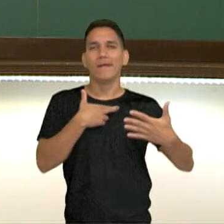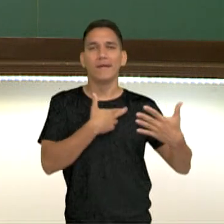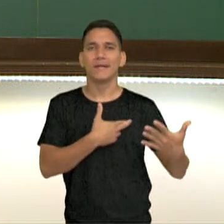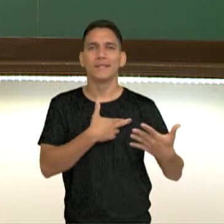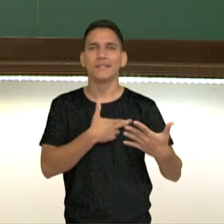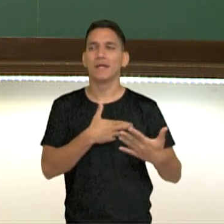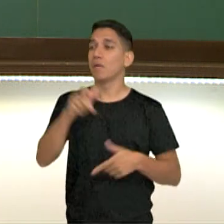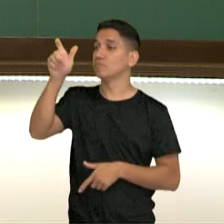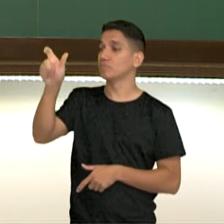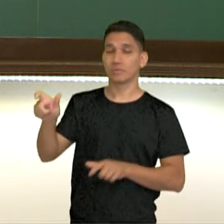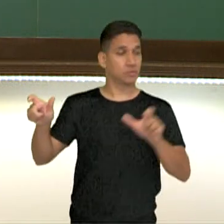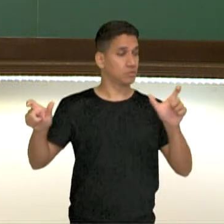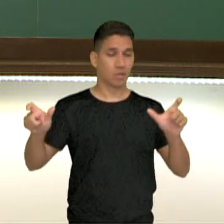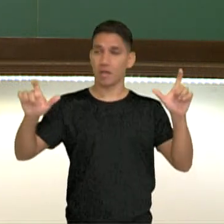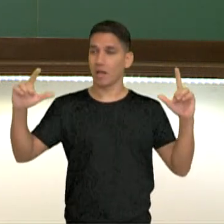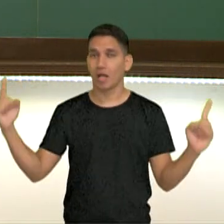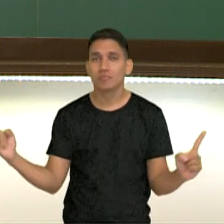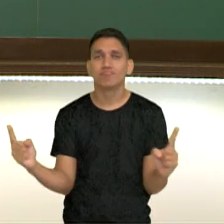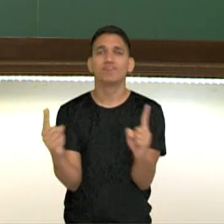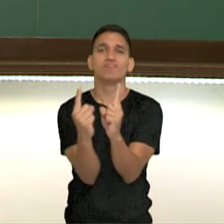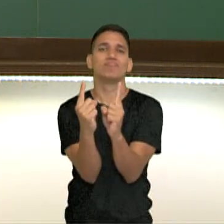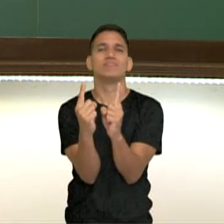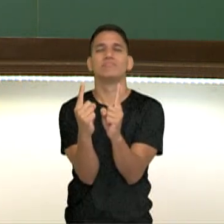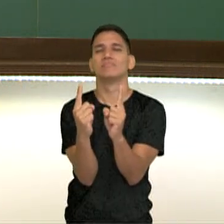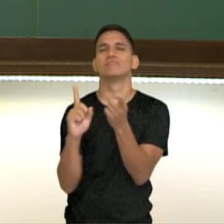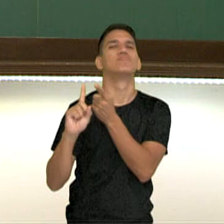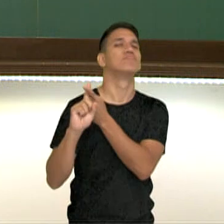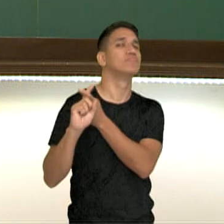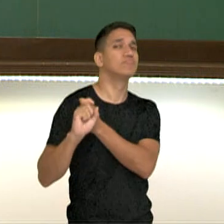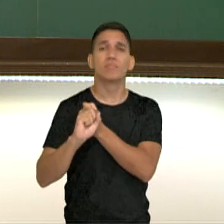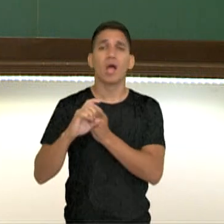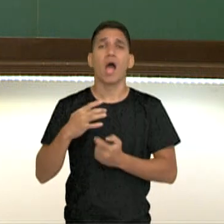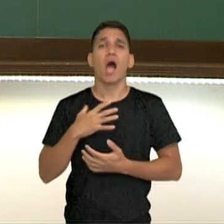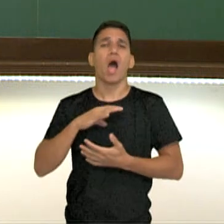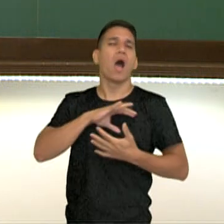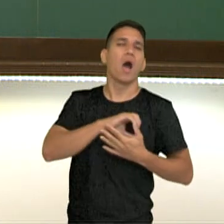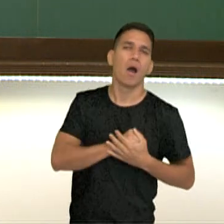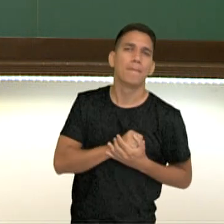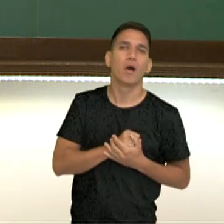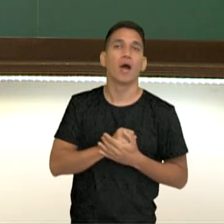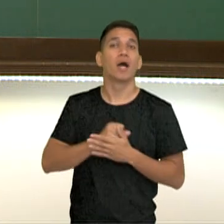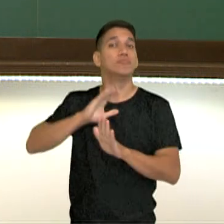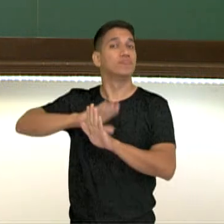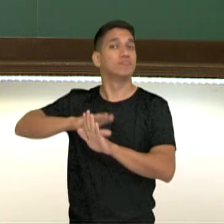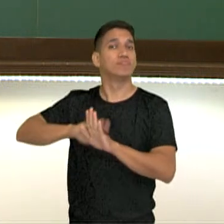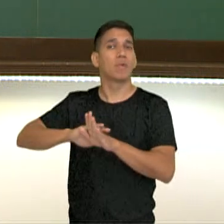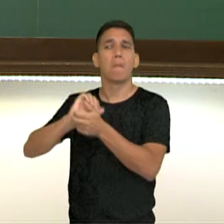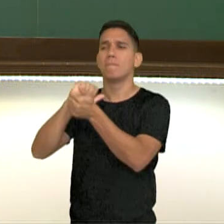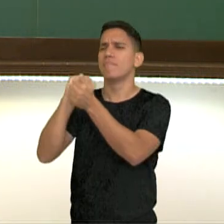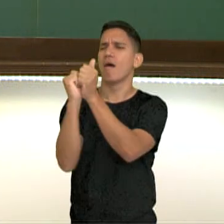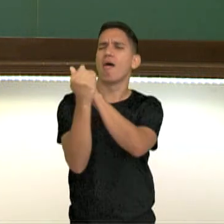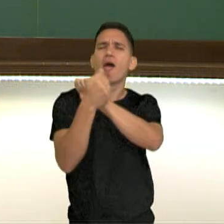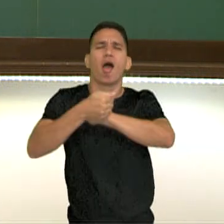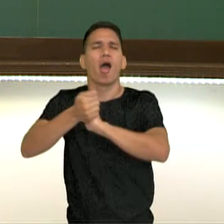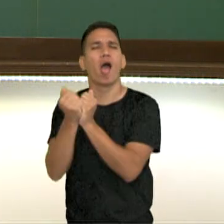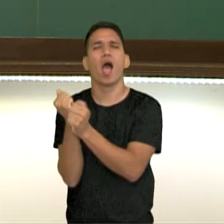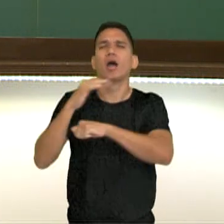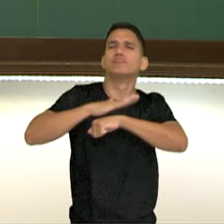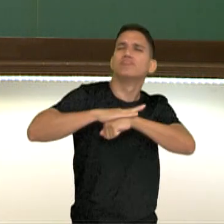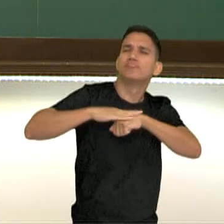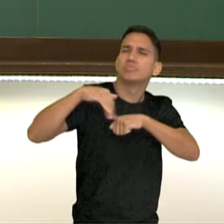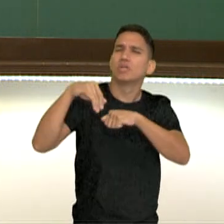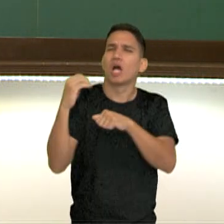uma pessoa que você ame, né? E no sentido de beijos e carícias e abraços e